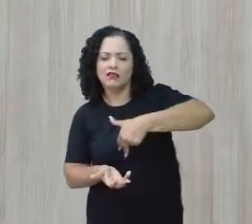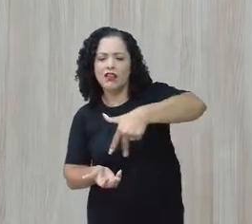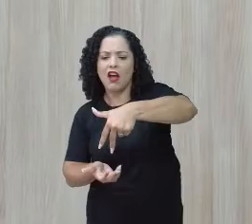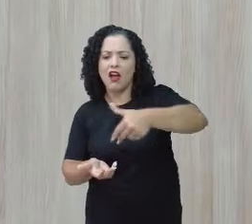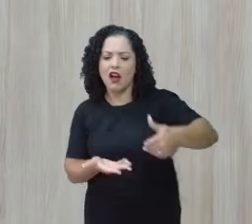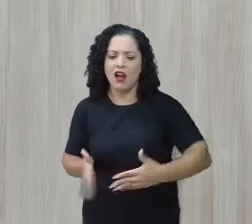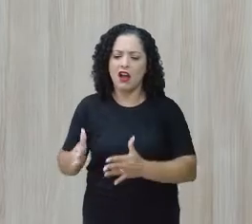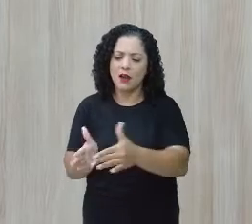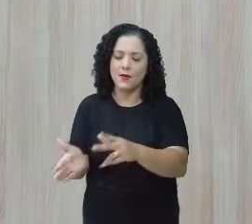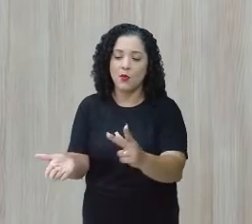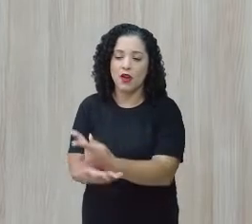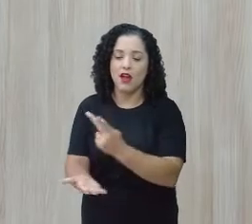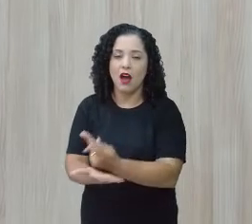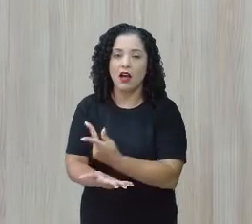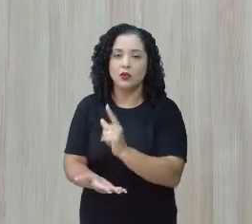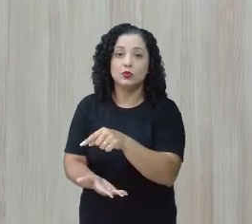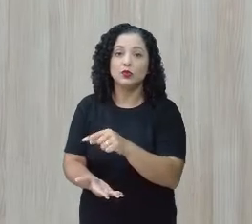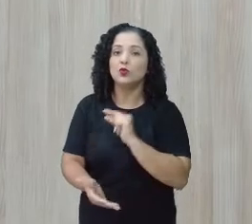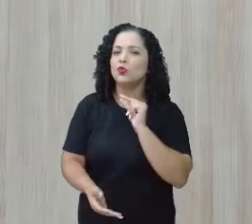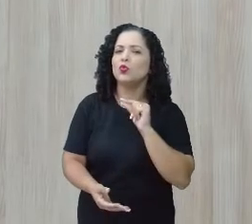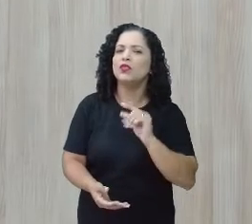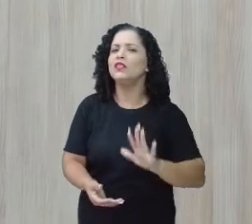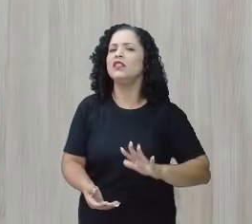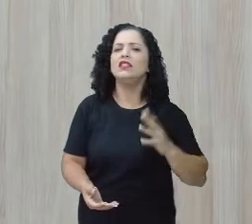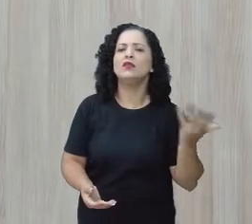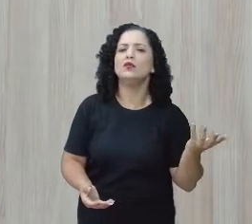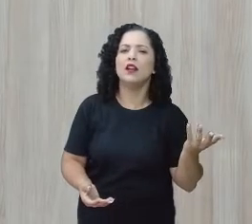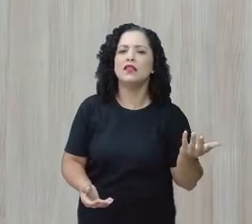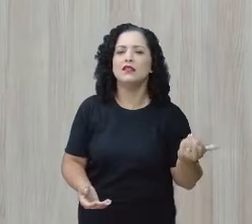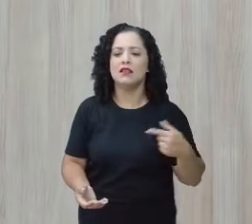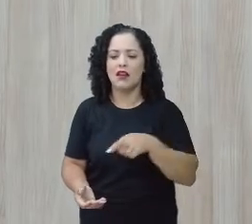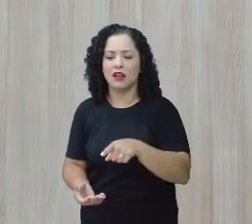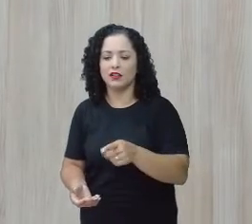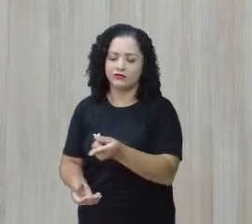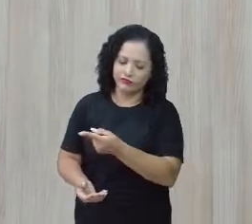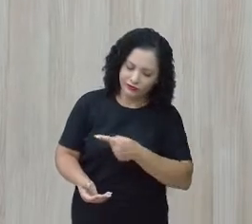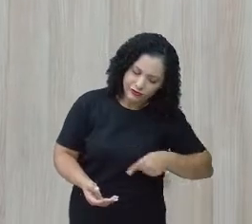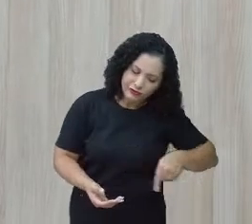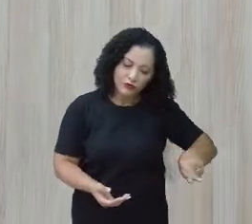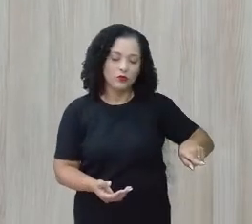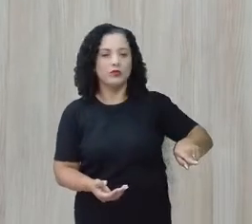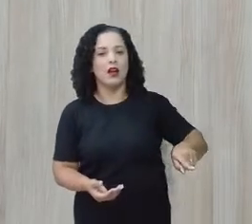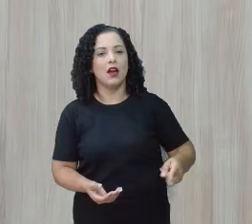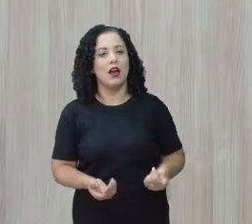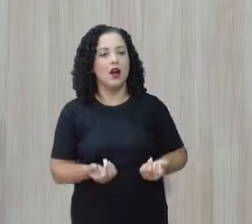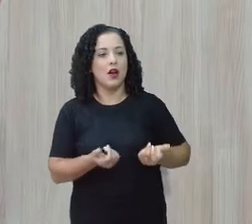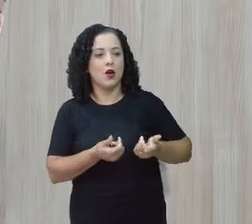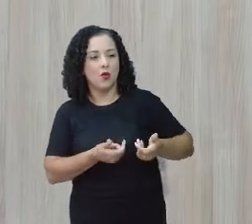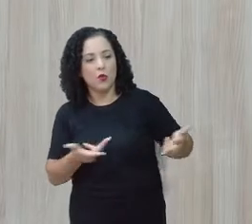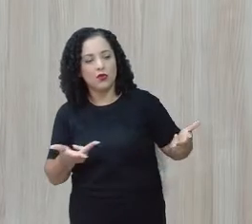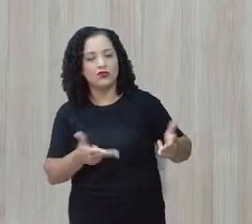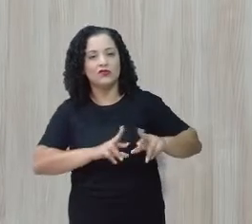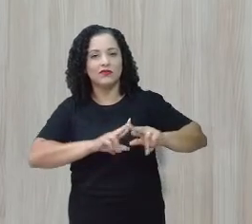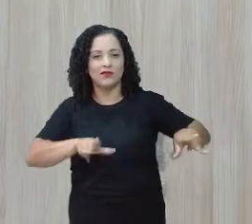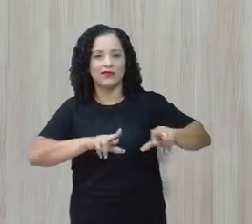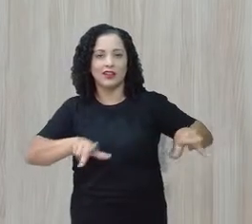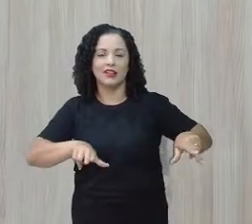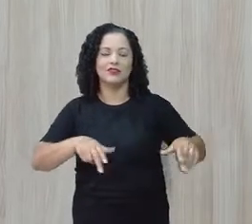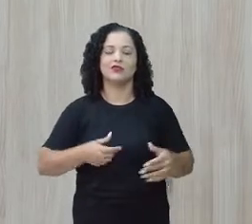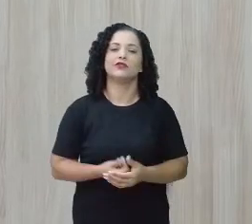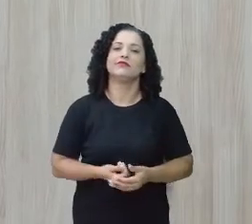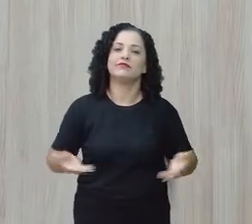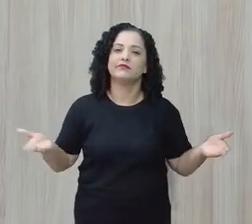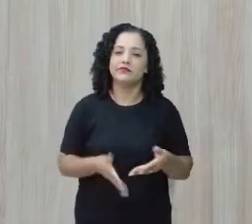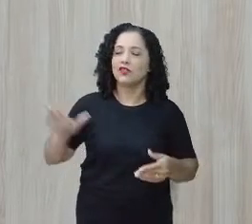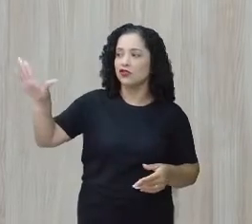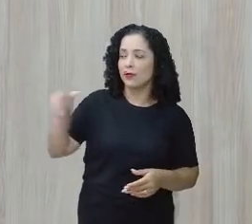no percurso que a gente está fazendo errado, uma forma de não ir por ali e até descobre outras coisas em relação àquele percurso. E aí eu vou